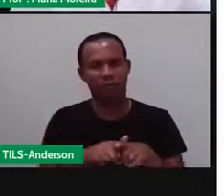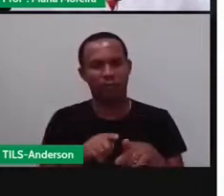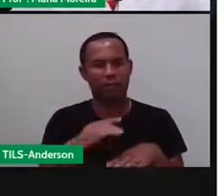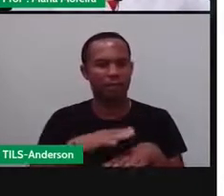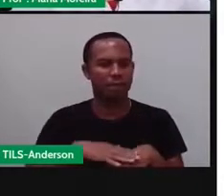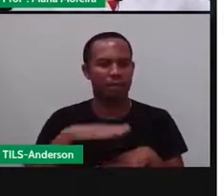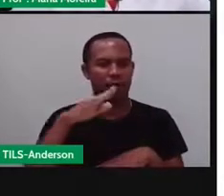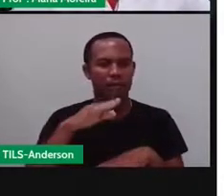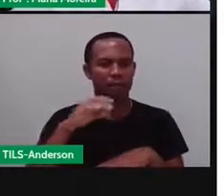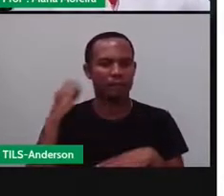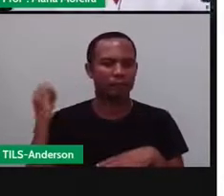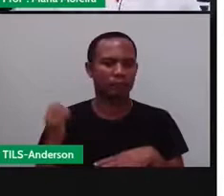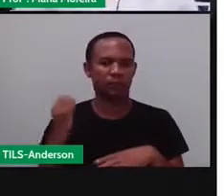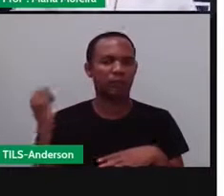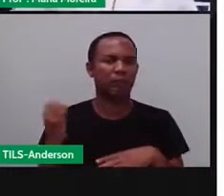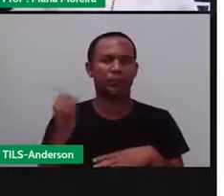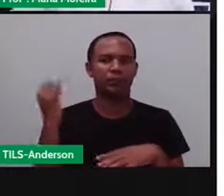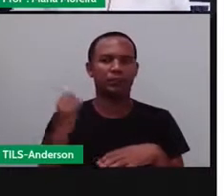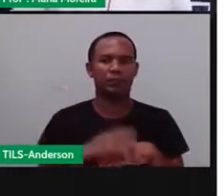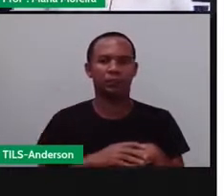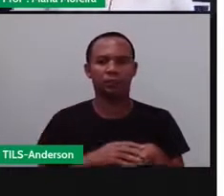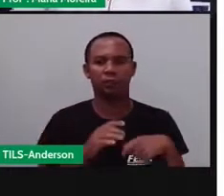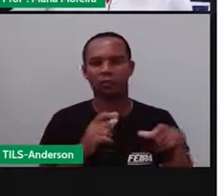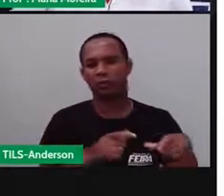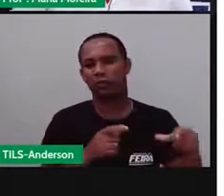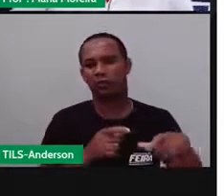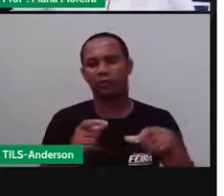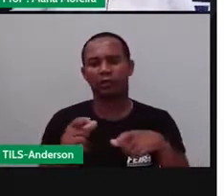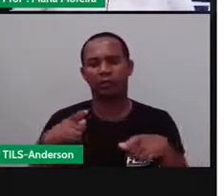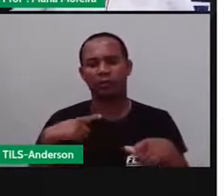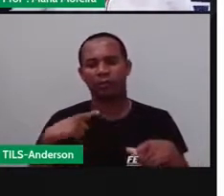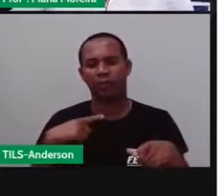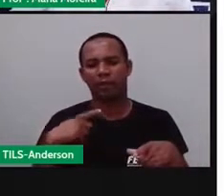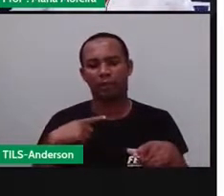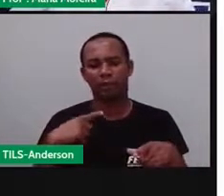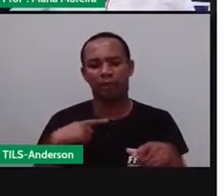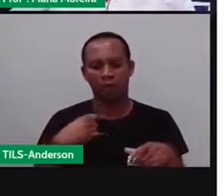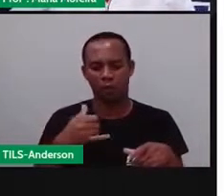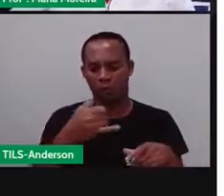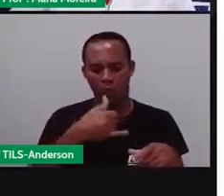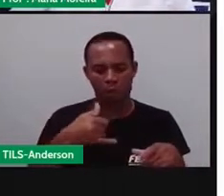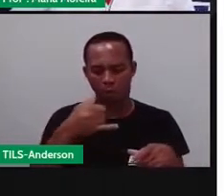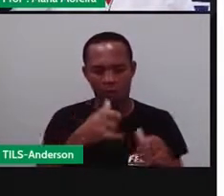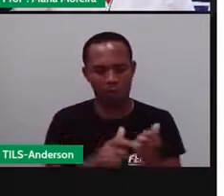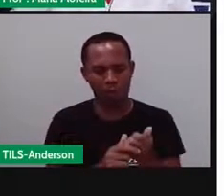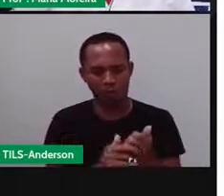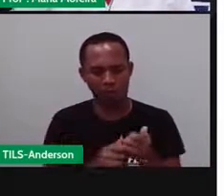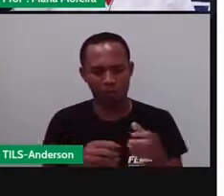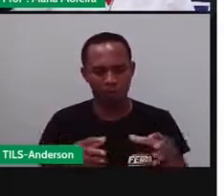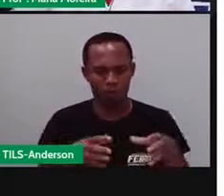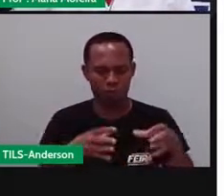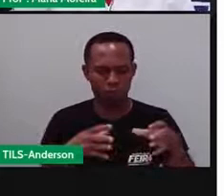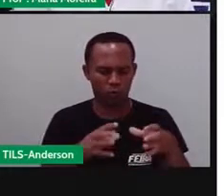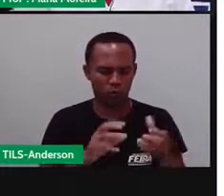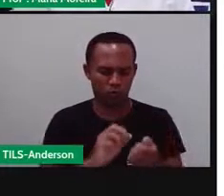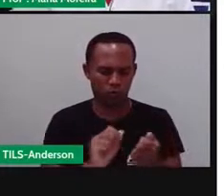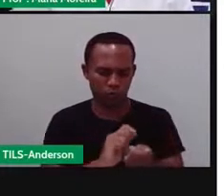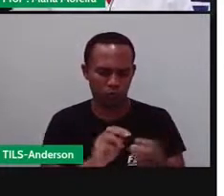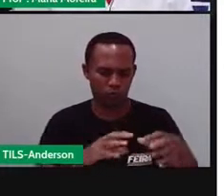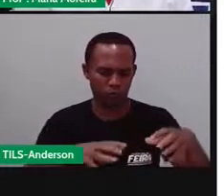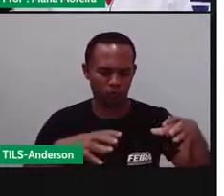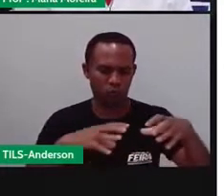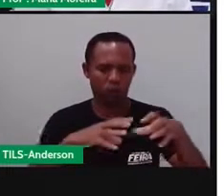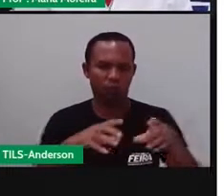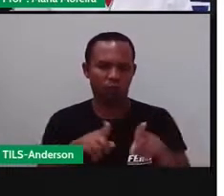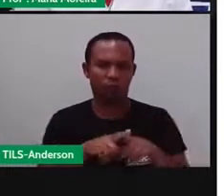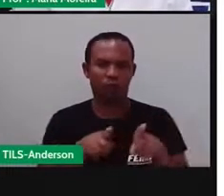mais importantes do nosso continente. O milho a gente faz o óleo, pipoca, cuscuz, fubá, não é isso? A